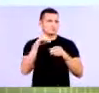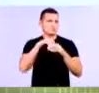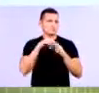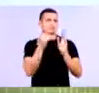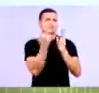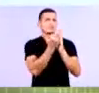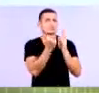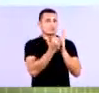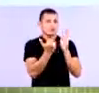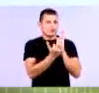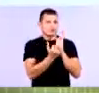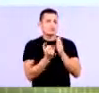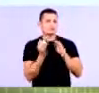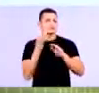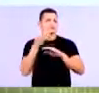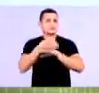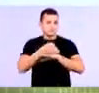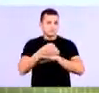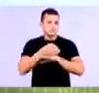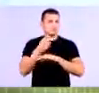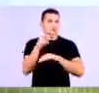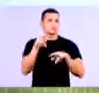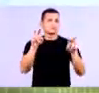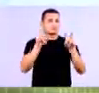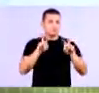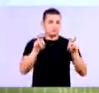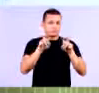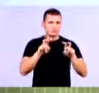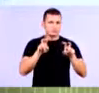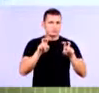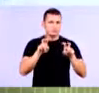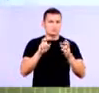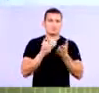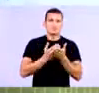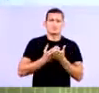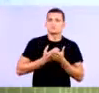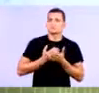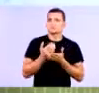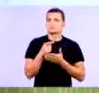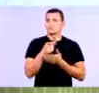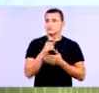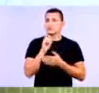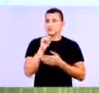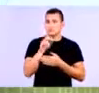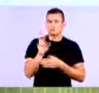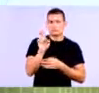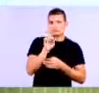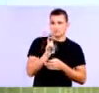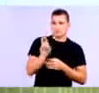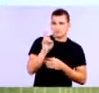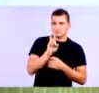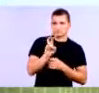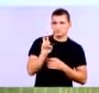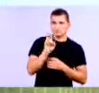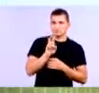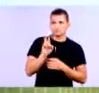de acesso remoto na máquina do teu funcionário e a partir dali ele ser monitorado. O que vamos entender dessa